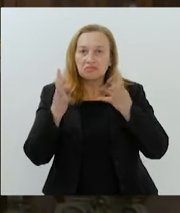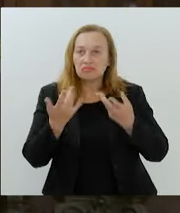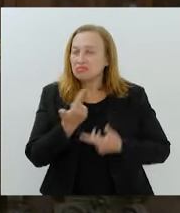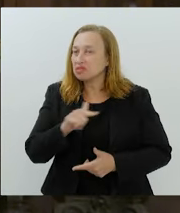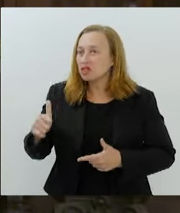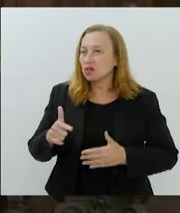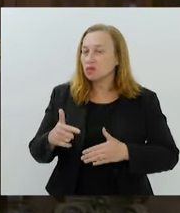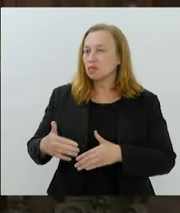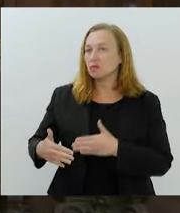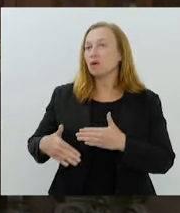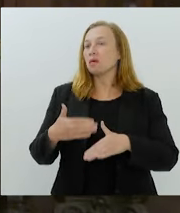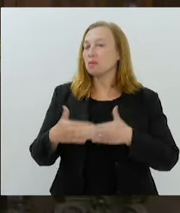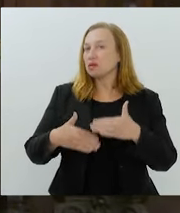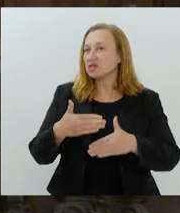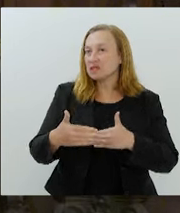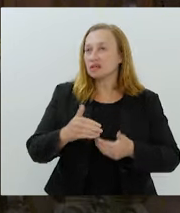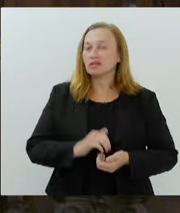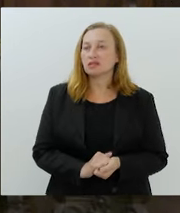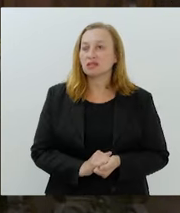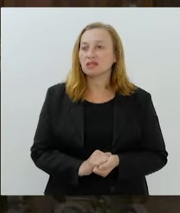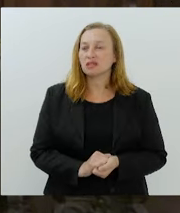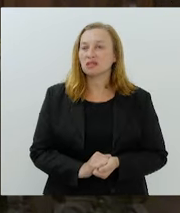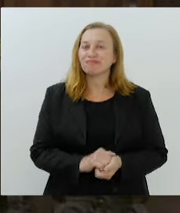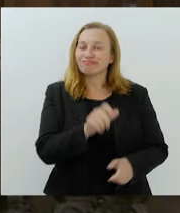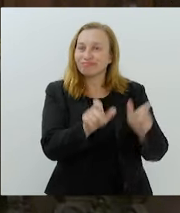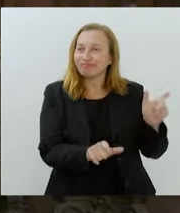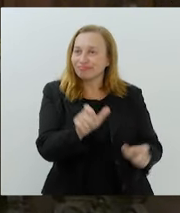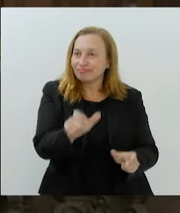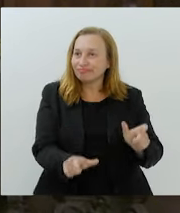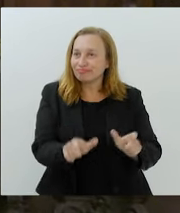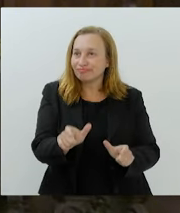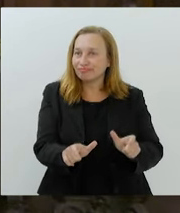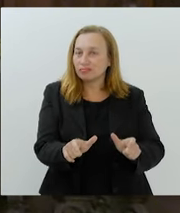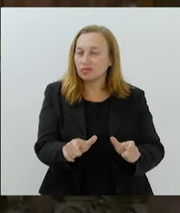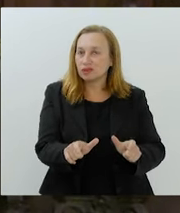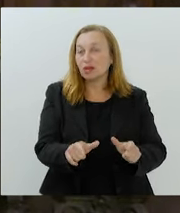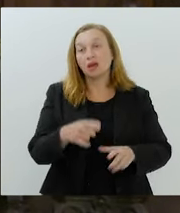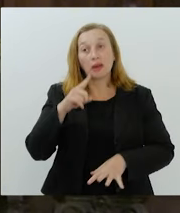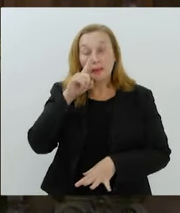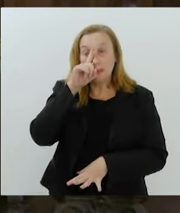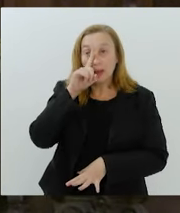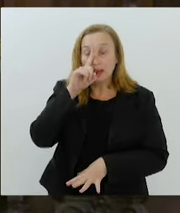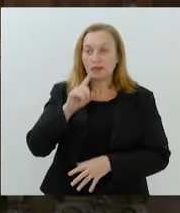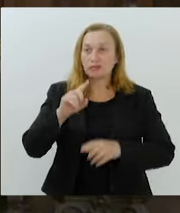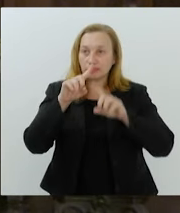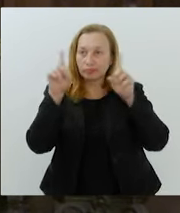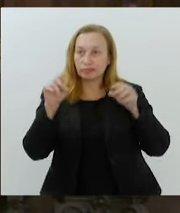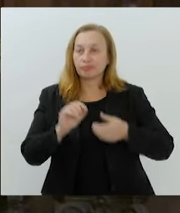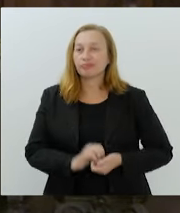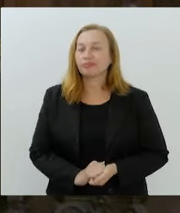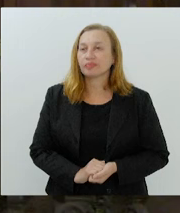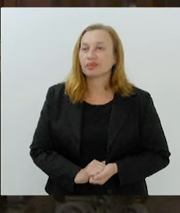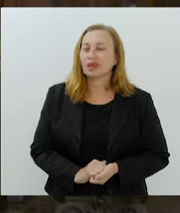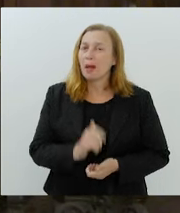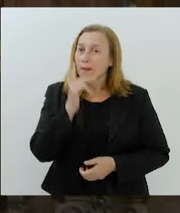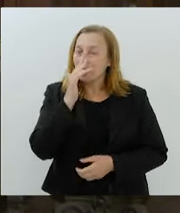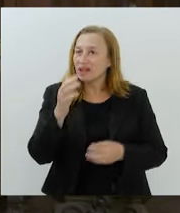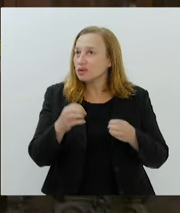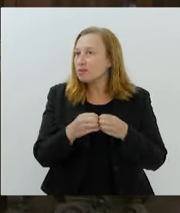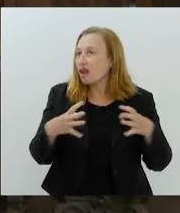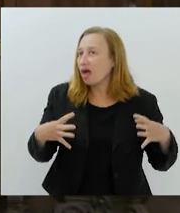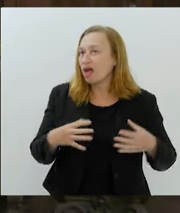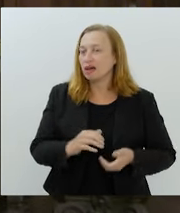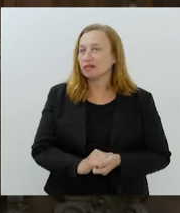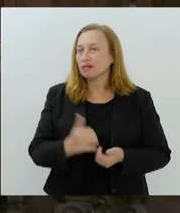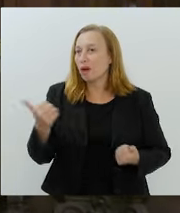processo no feriado e aquelas pessoas estariam no alvo destes bandidos. Fecha aspas. Parece um milagre ter tido este